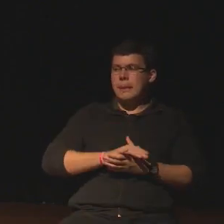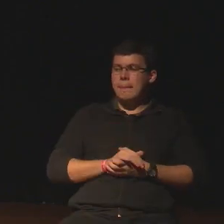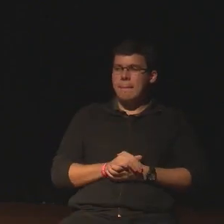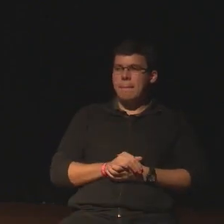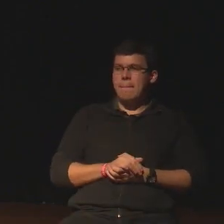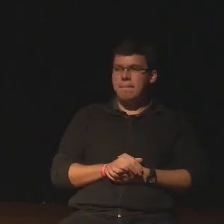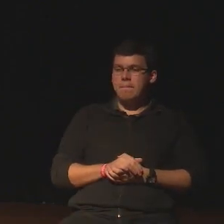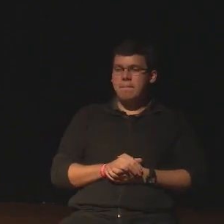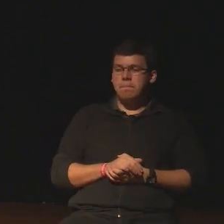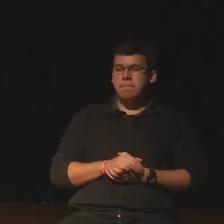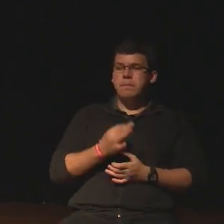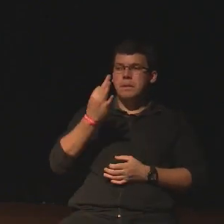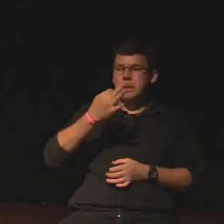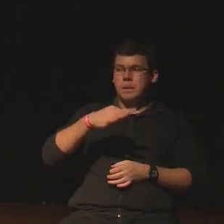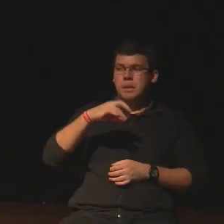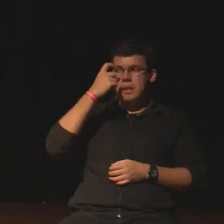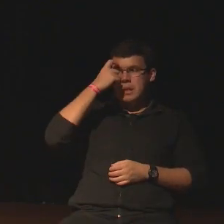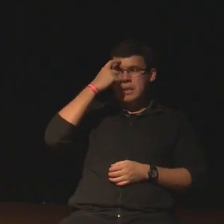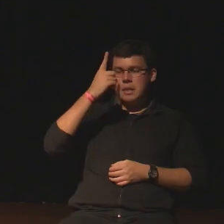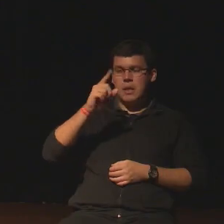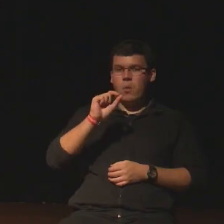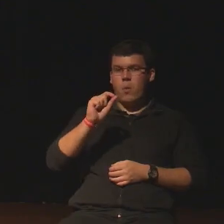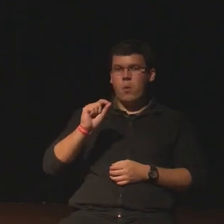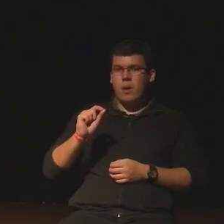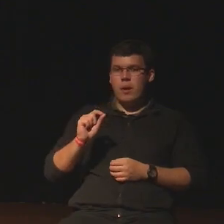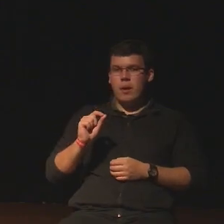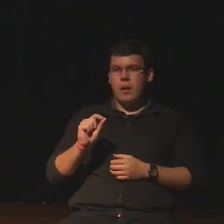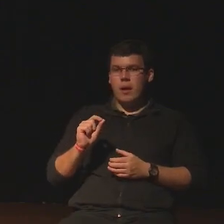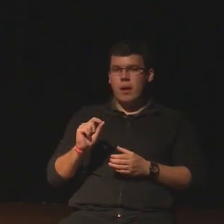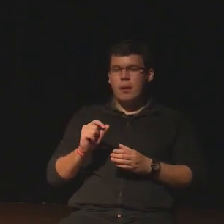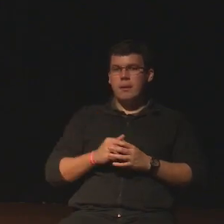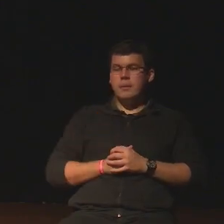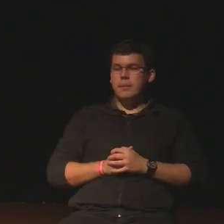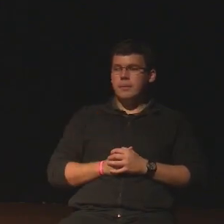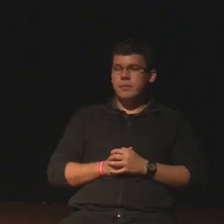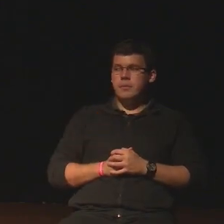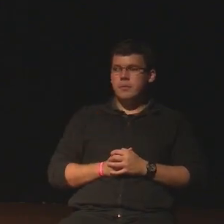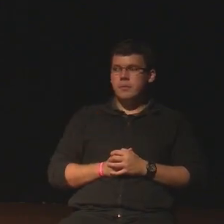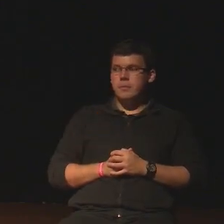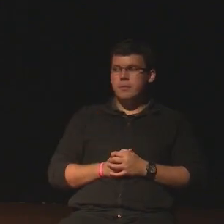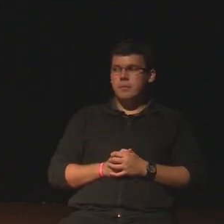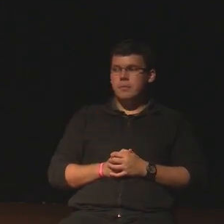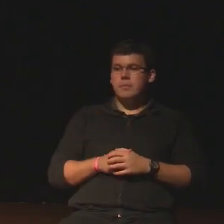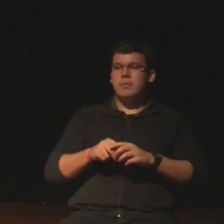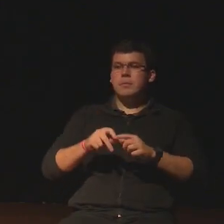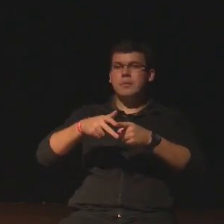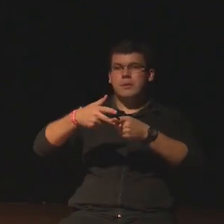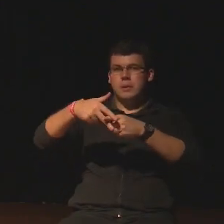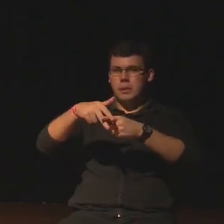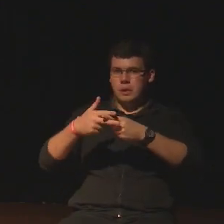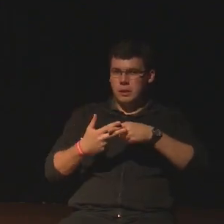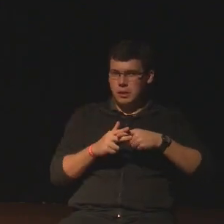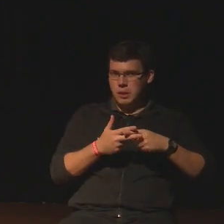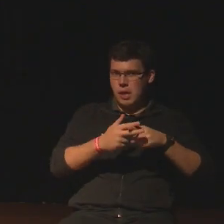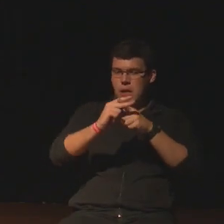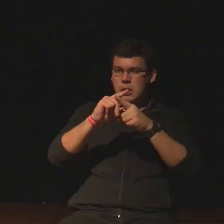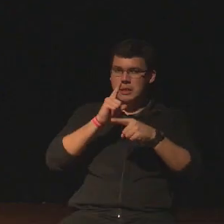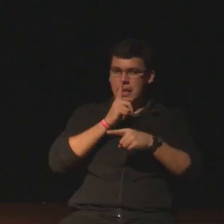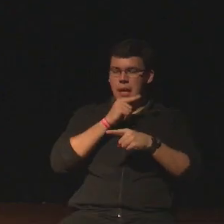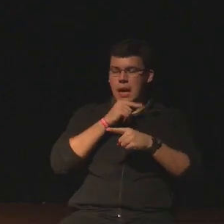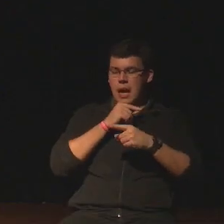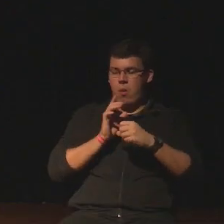Isso, a ideia era justamente integrar essa qualificação da questão de drenagem, que é onde a CIURB tem